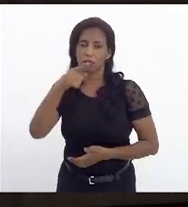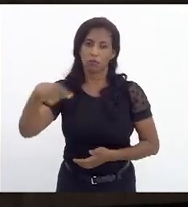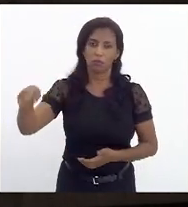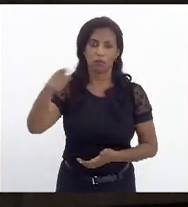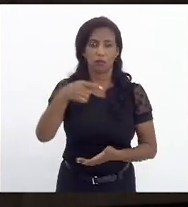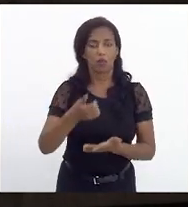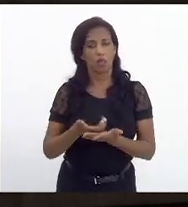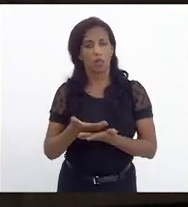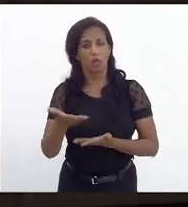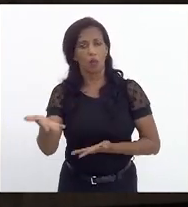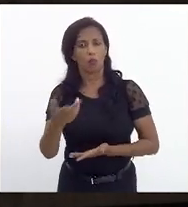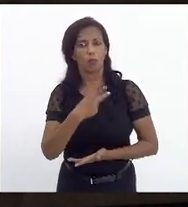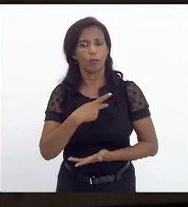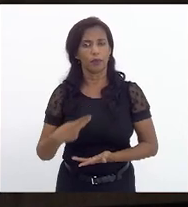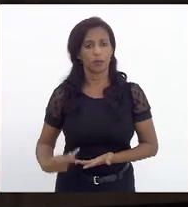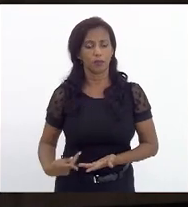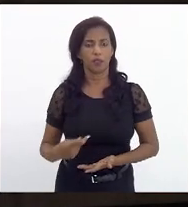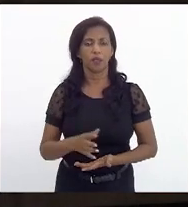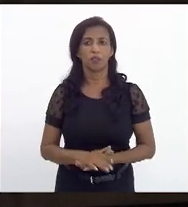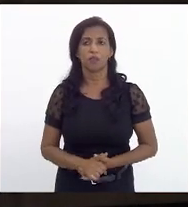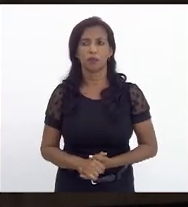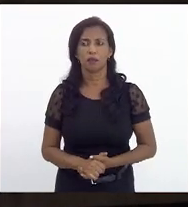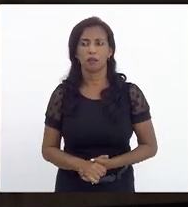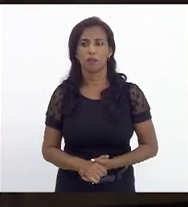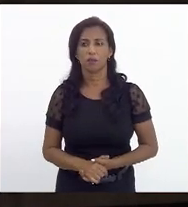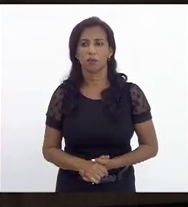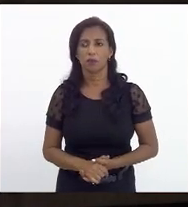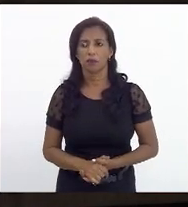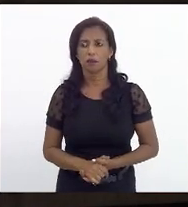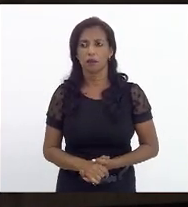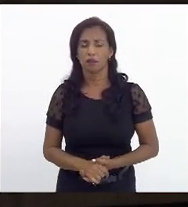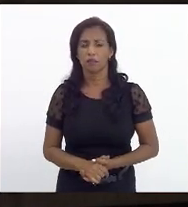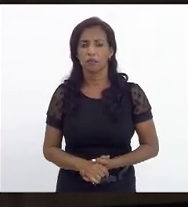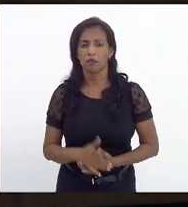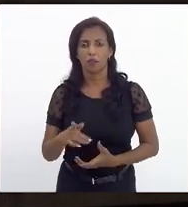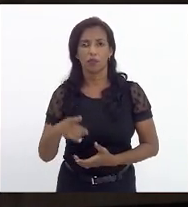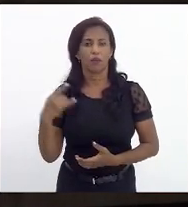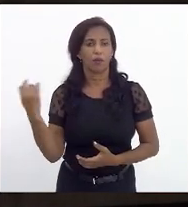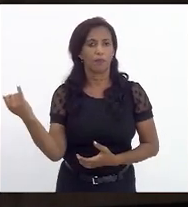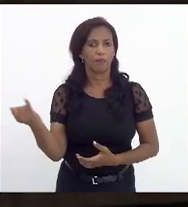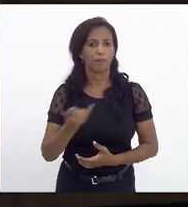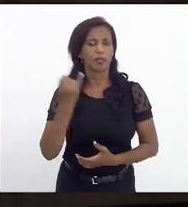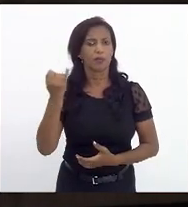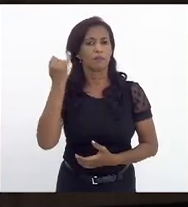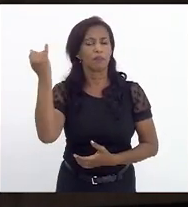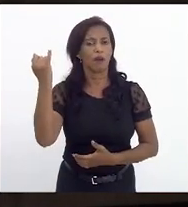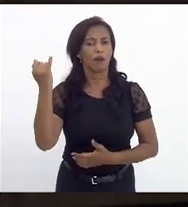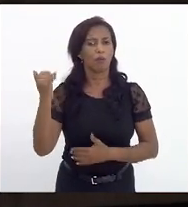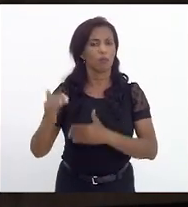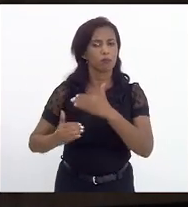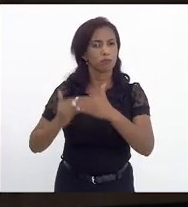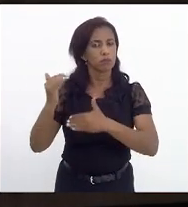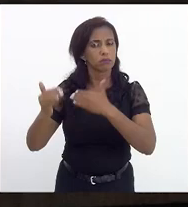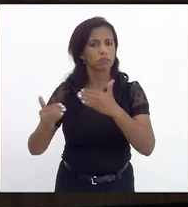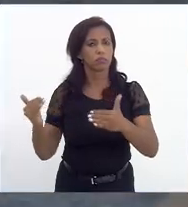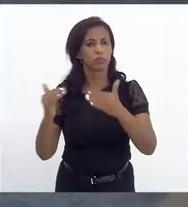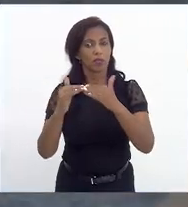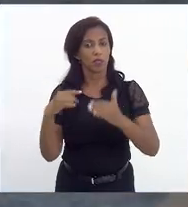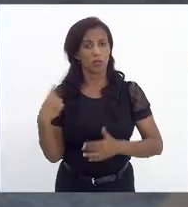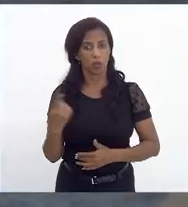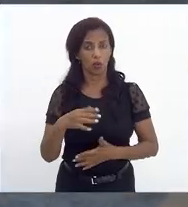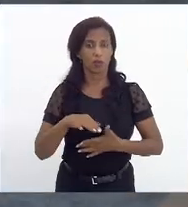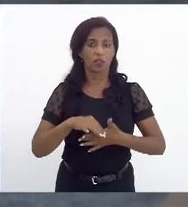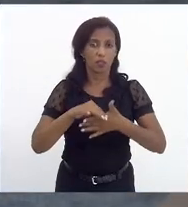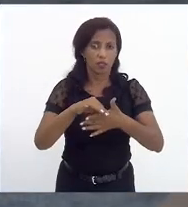encaminhou o presidente, que foi fundamental para essa construção desse acordo, e nós aqui na liderança